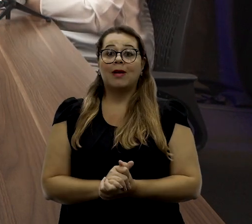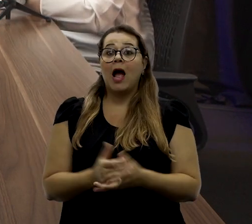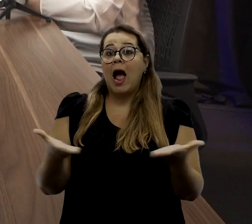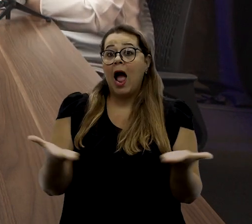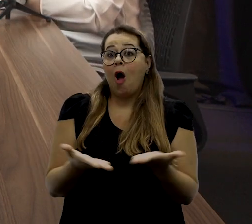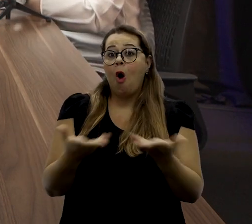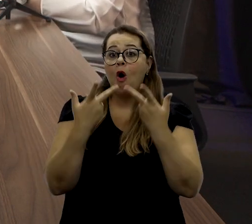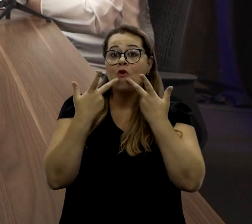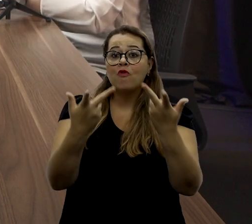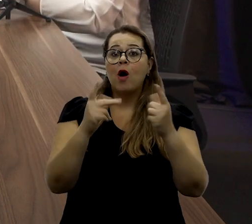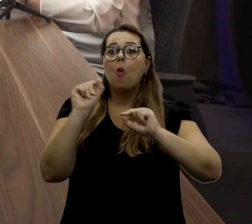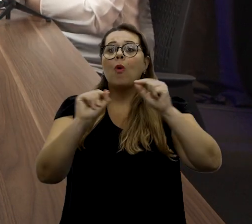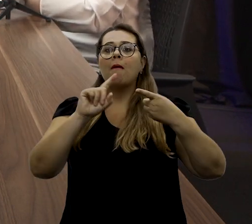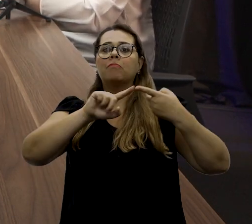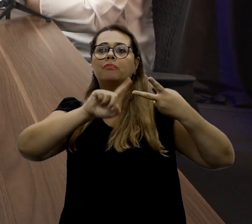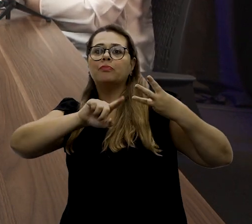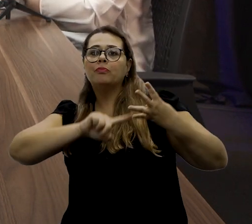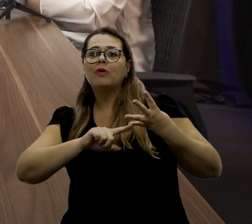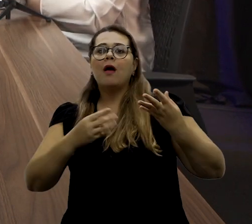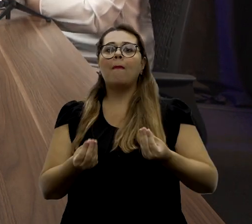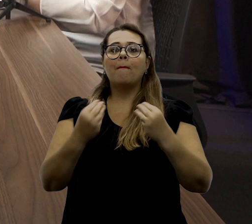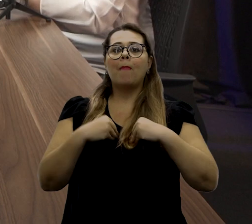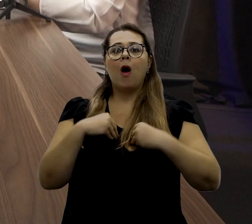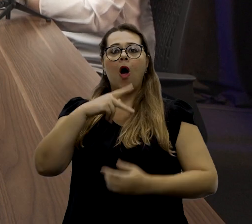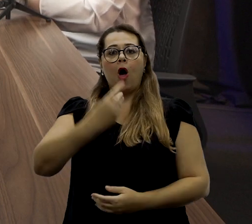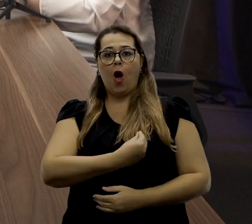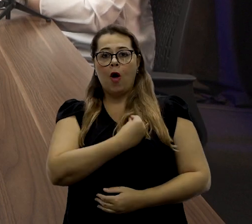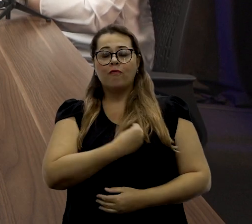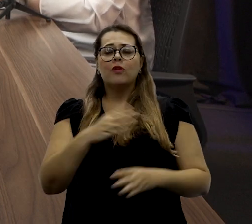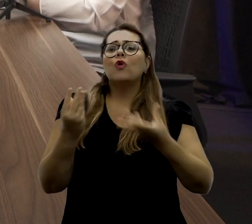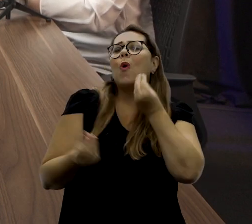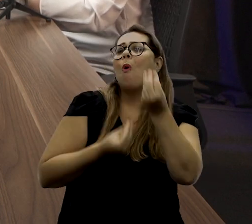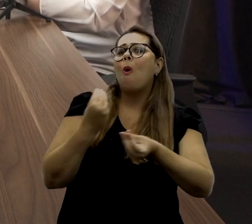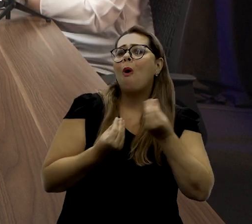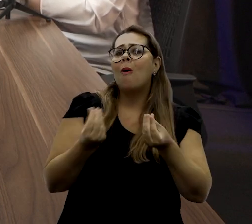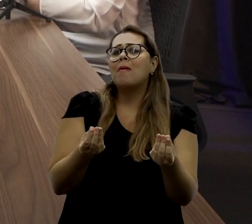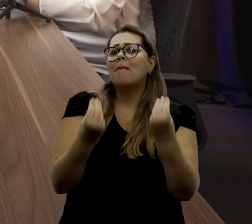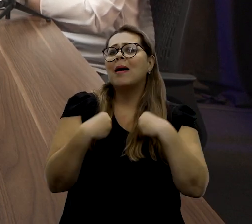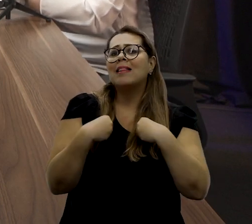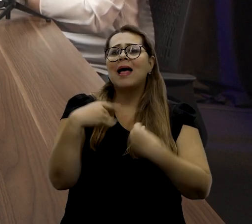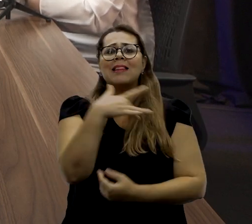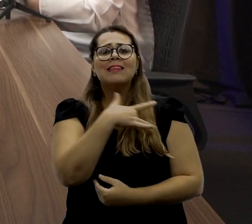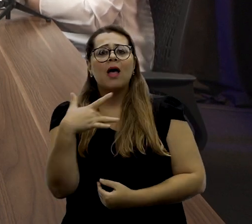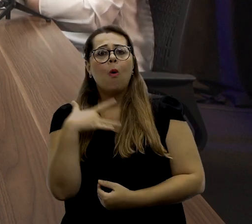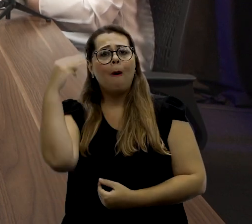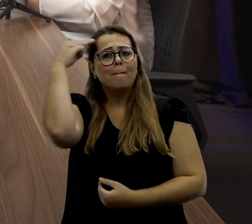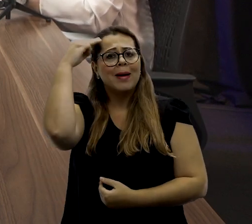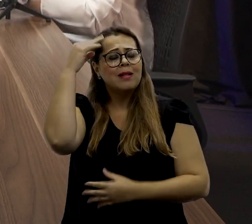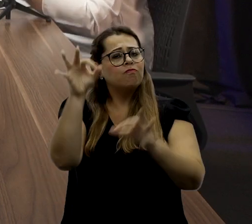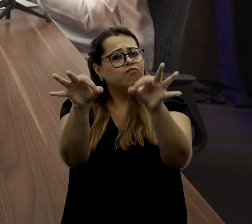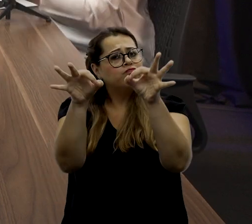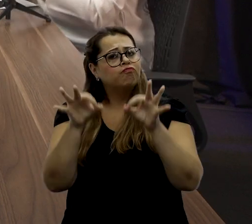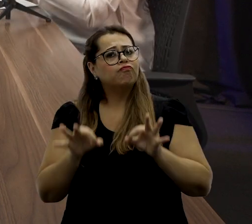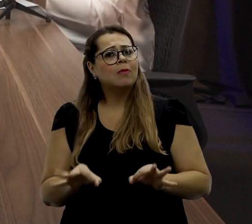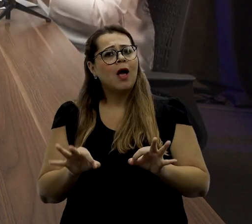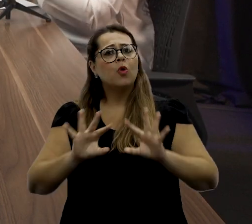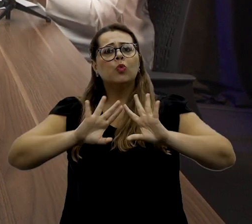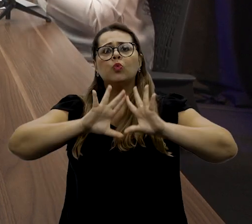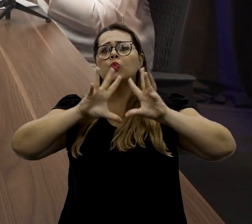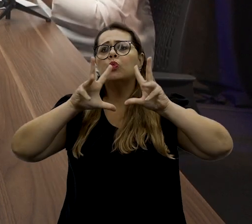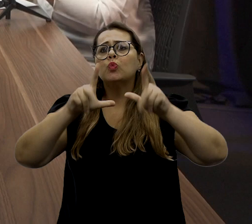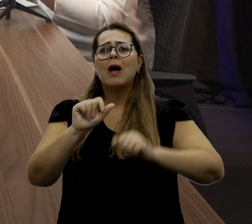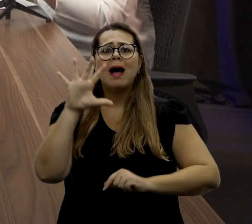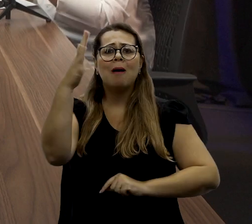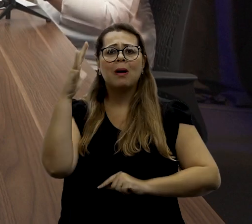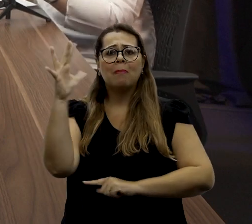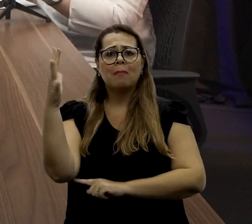falando a respeito dessas exigências da vida. Como manter essa qualidade, né, essa saúde mental em dia com tudo que a gente